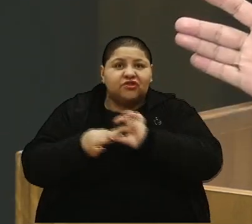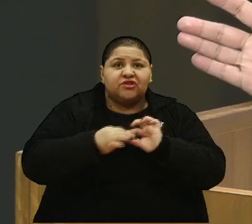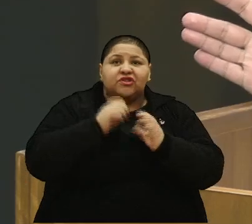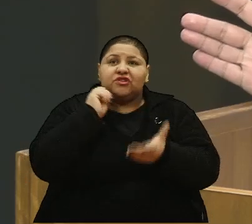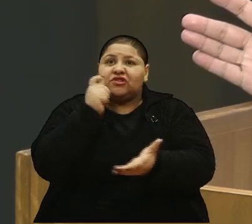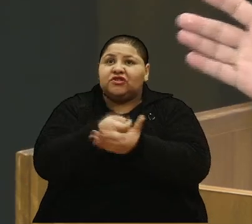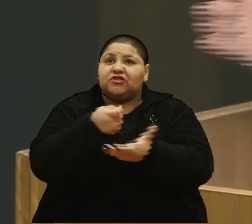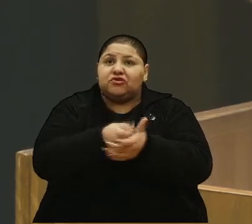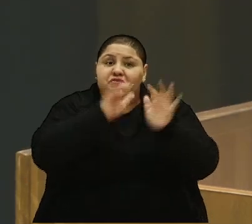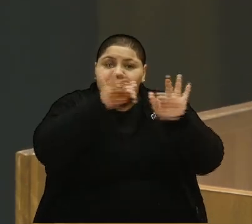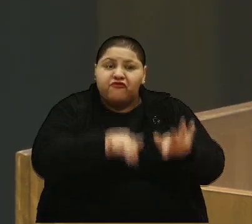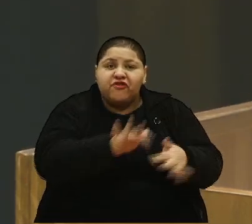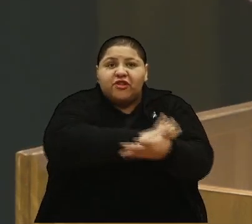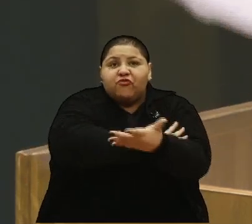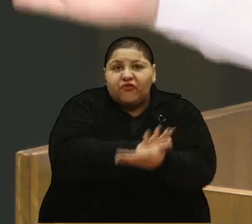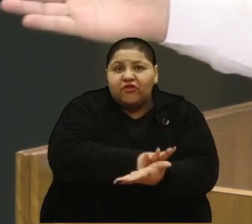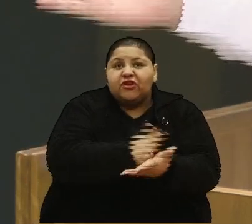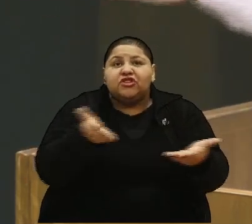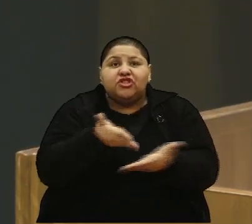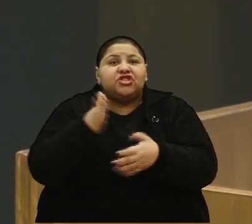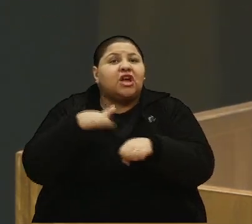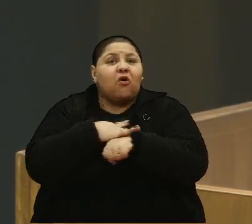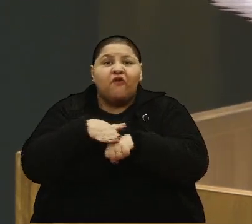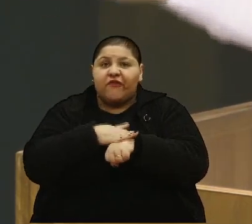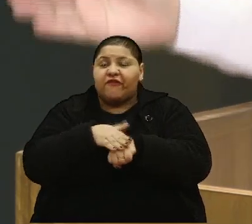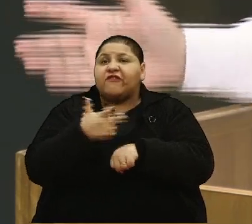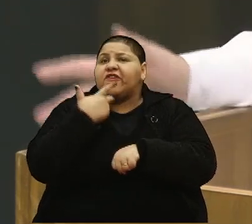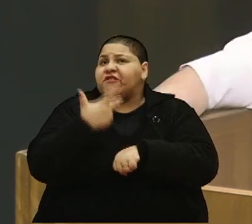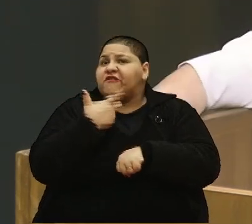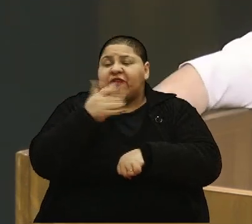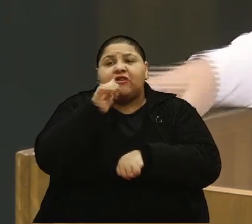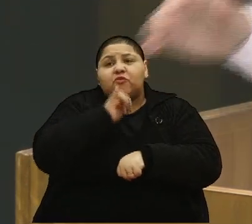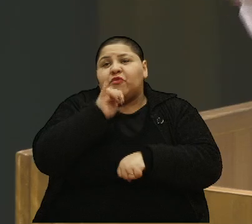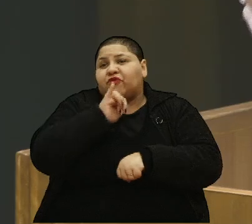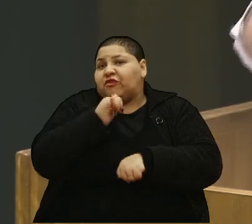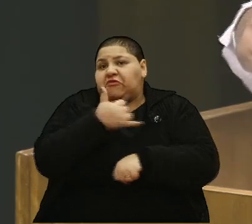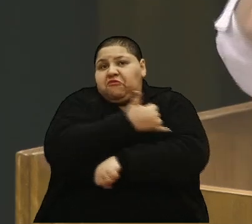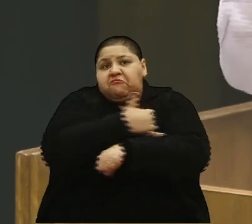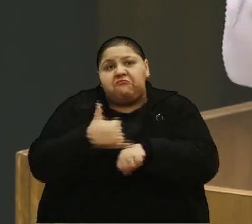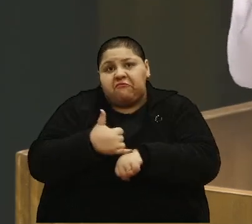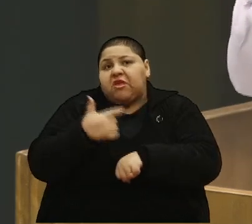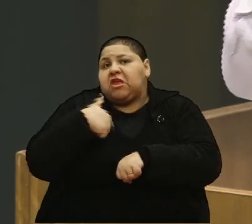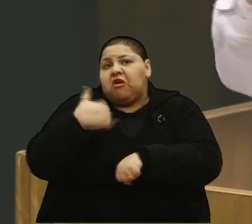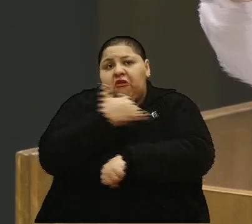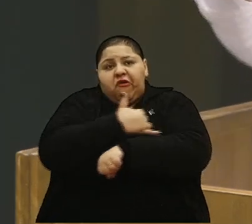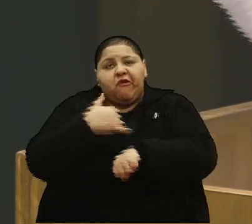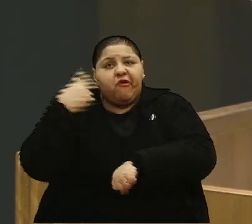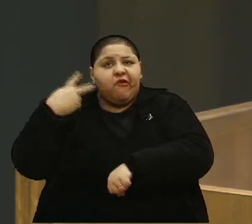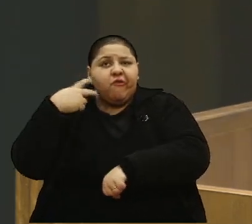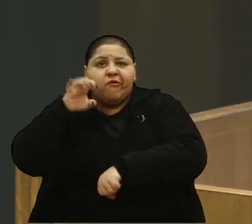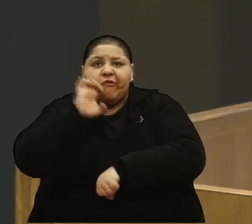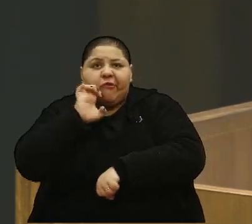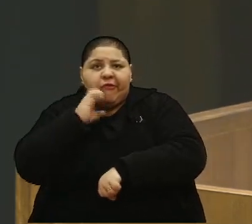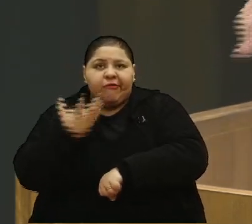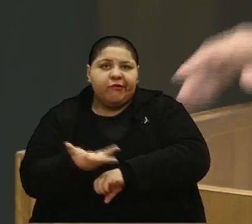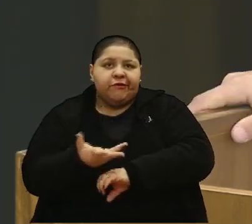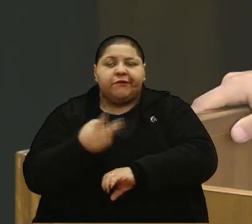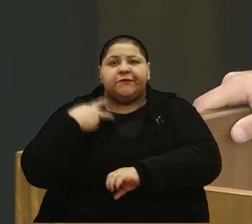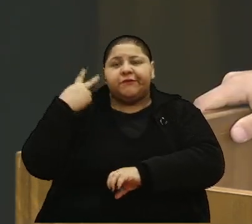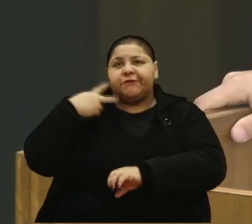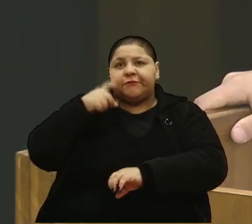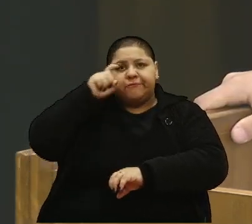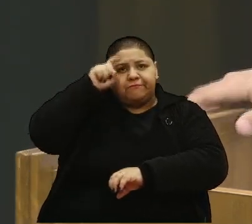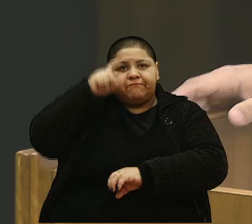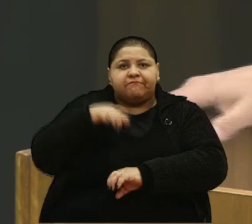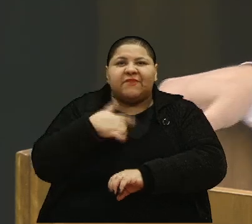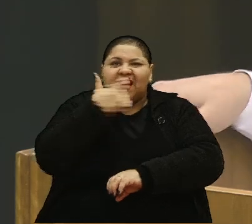do combate do racismo. E ele, já conversamos muitas vezes, e ele fala dos exemplos todos que ele passou, que eu passei, que a vereadora Estela passou, o vereador Bizi. Então,